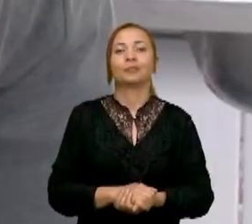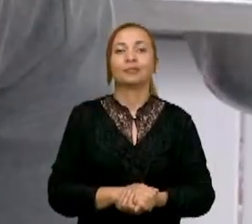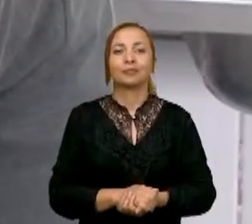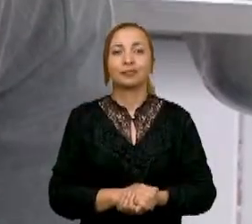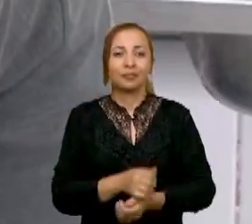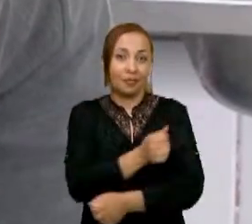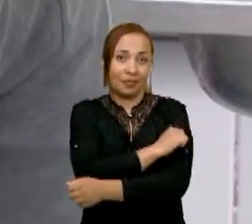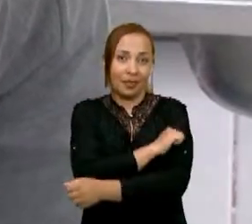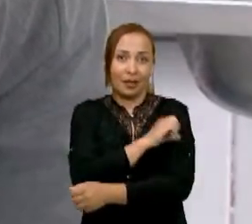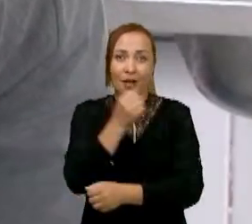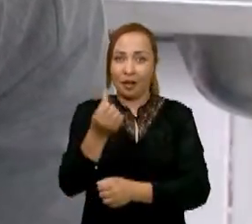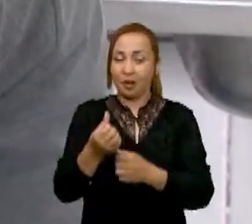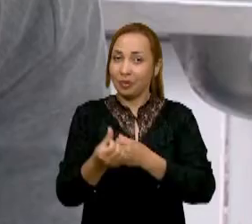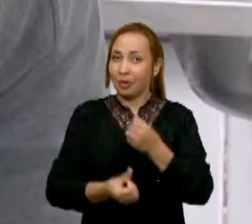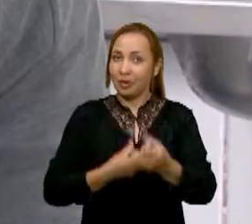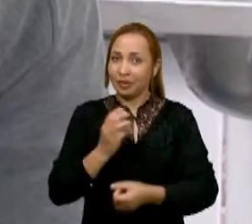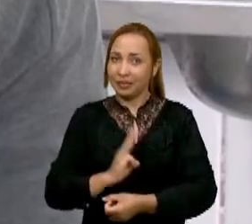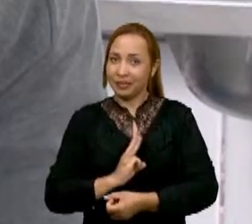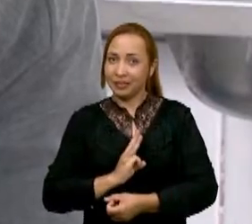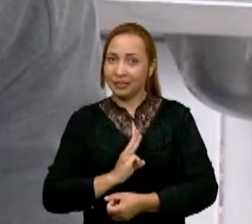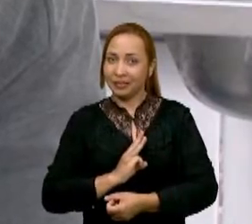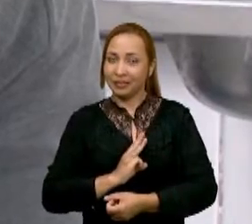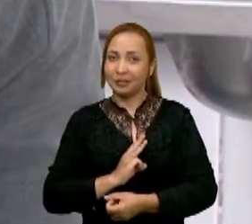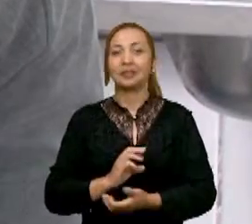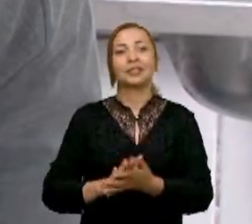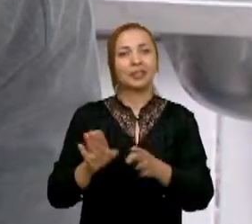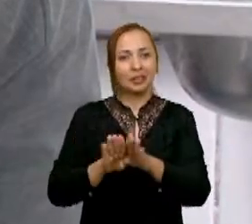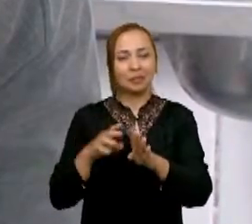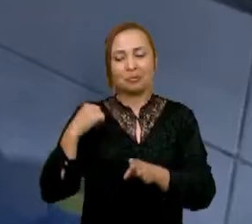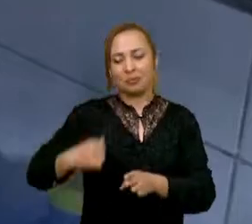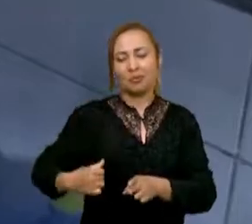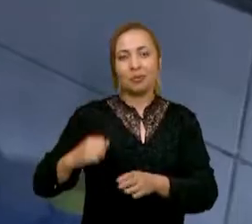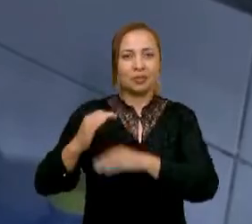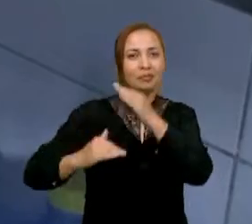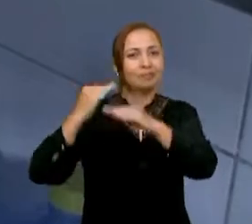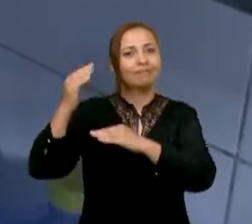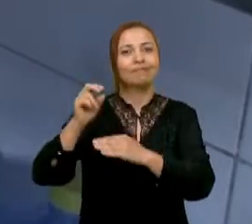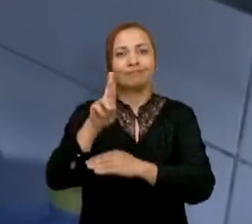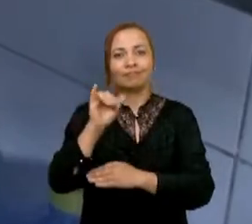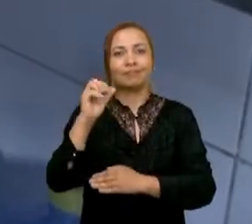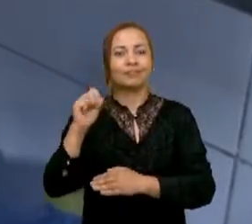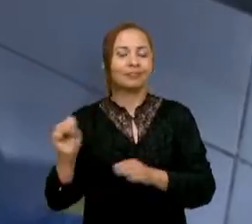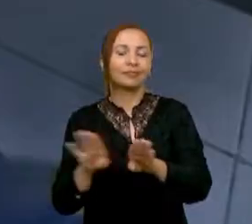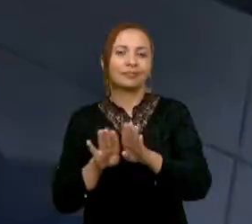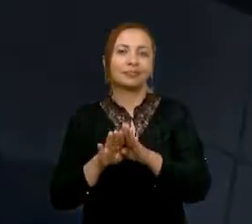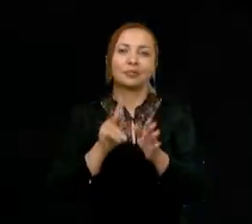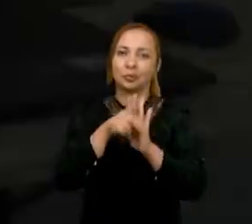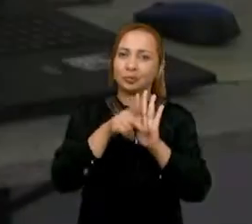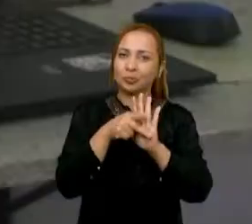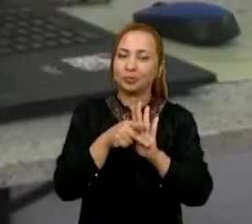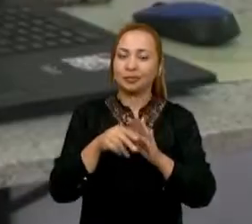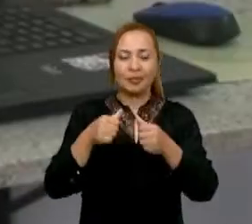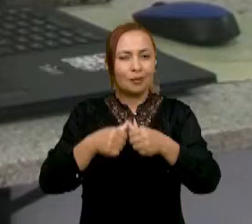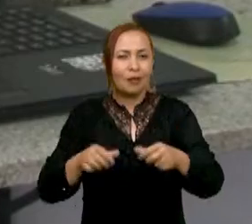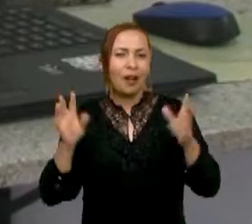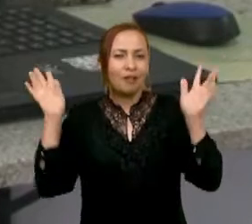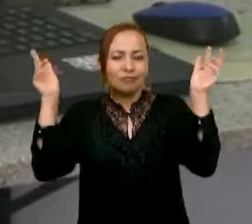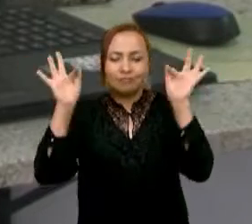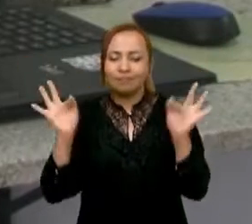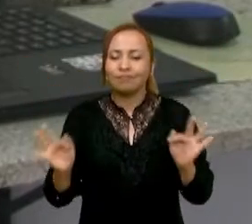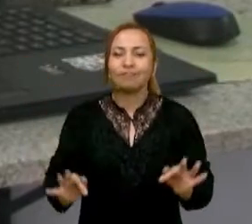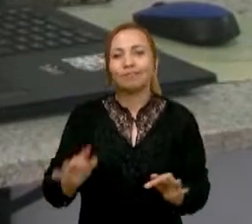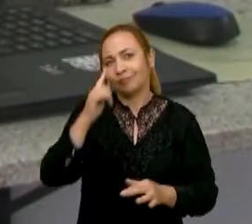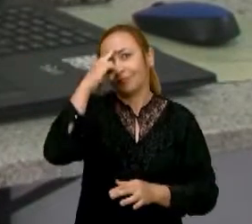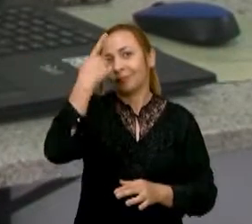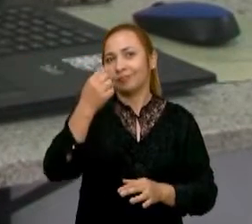do 3º semestre e bolsista de iniciação acadêmica, Risete também participa do projeto. Fico muito feliz de uma